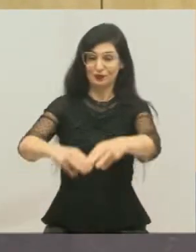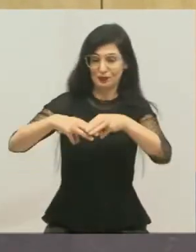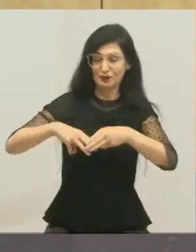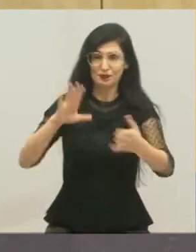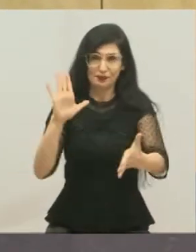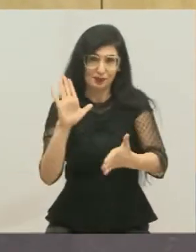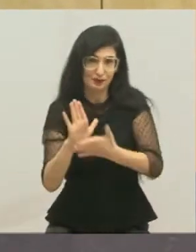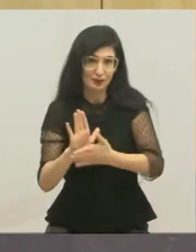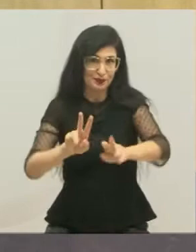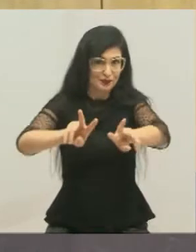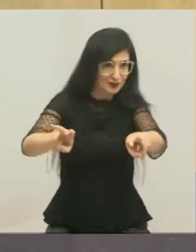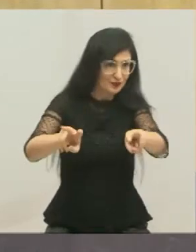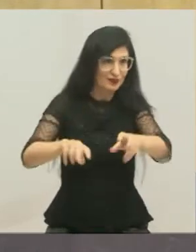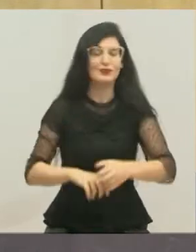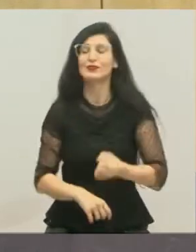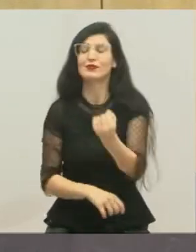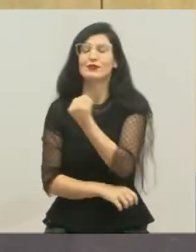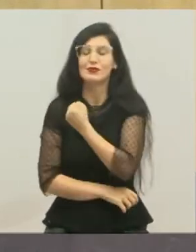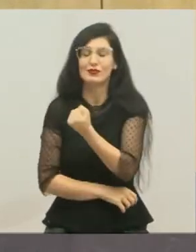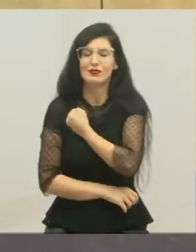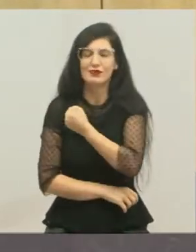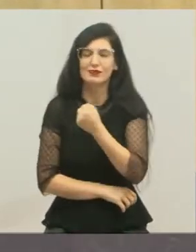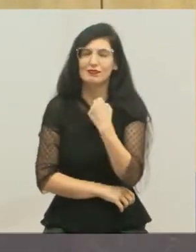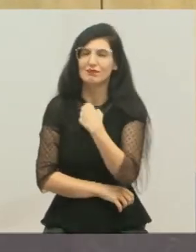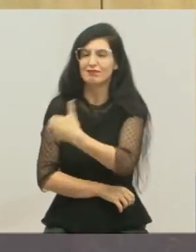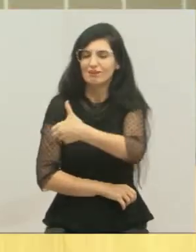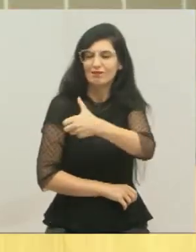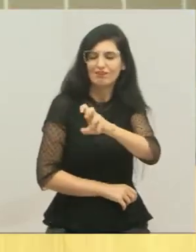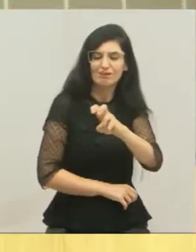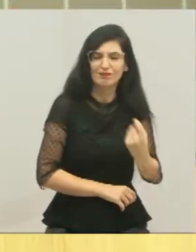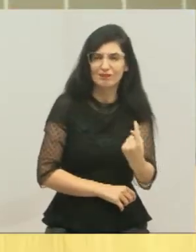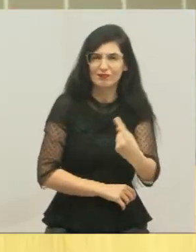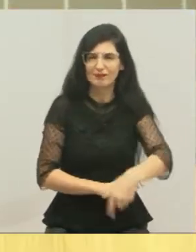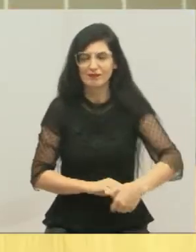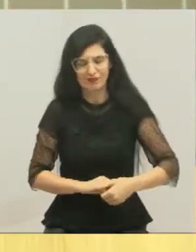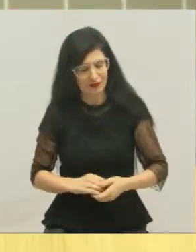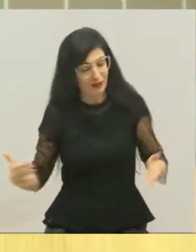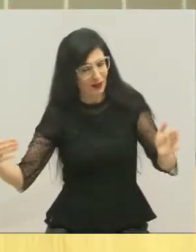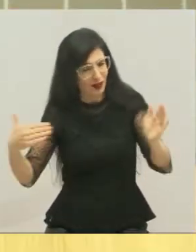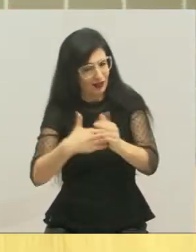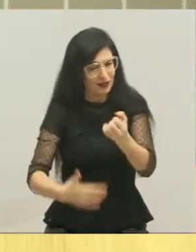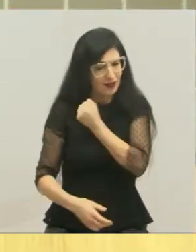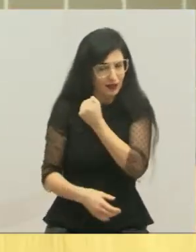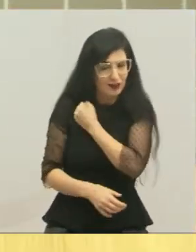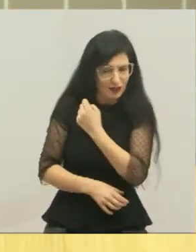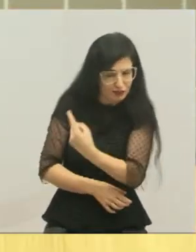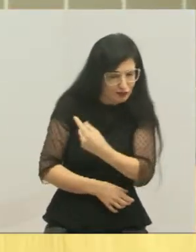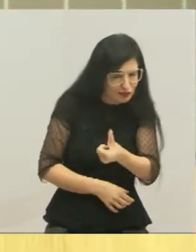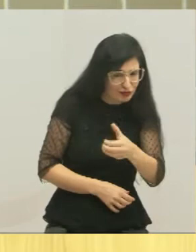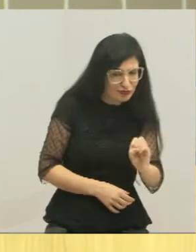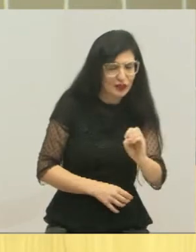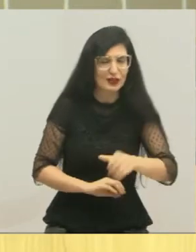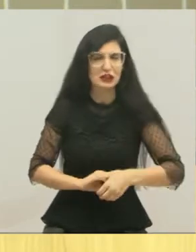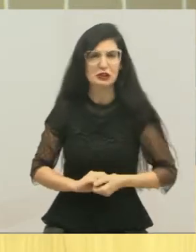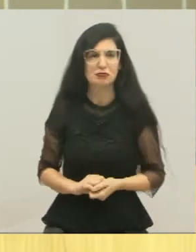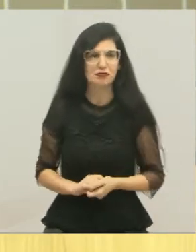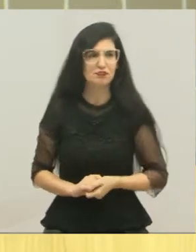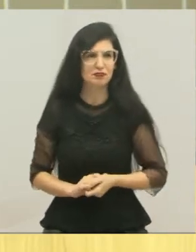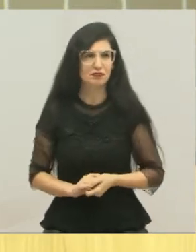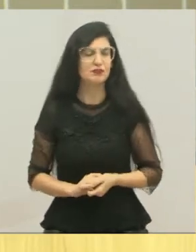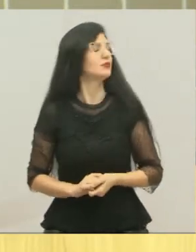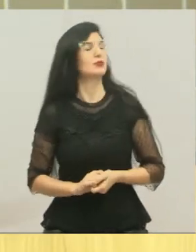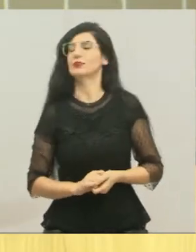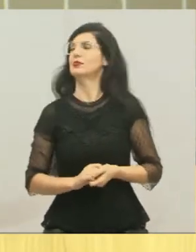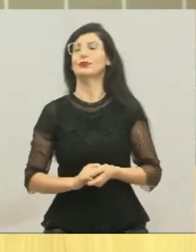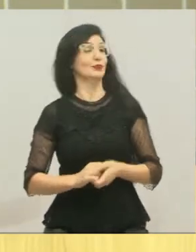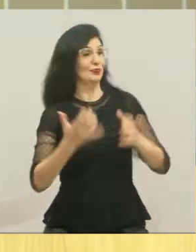Moção de número 151 a número 160.